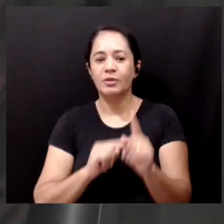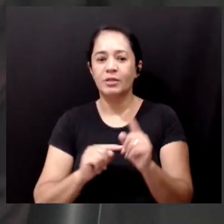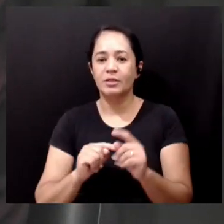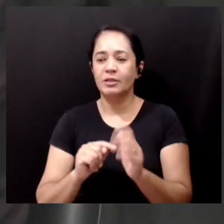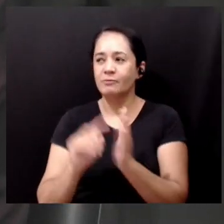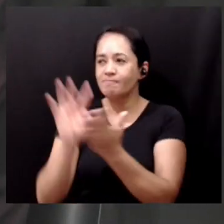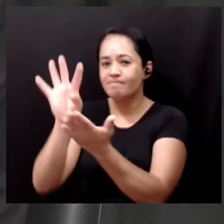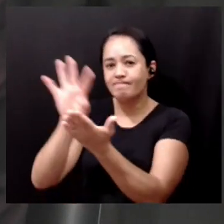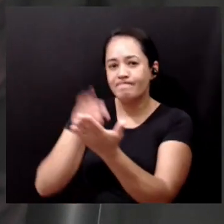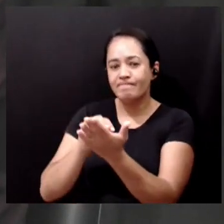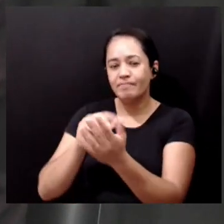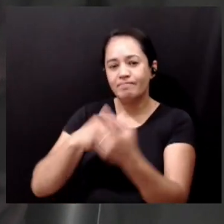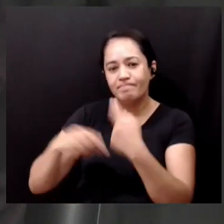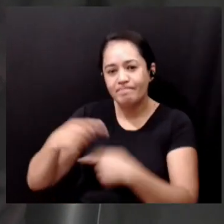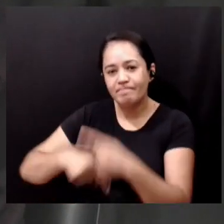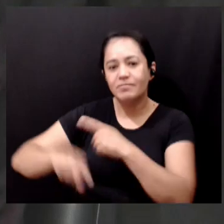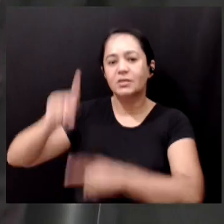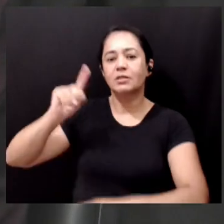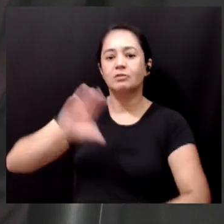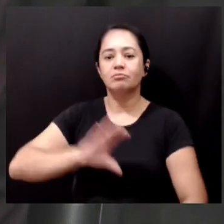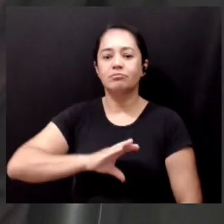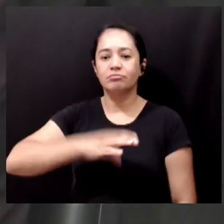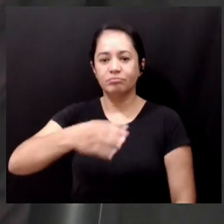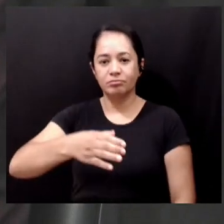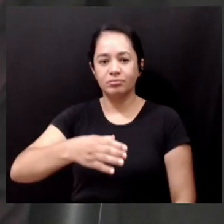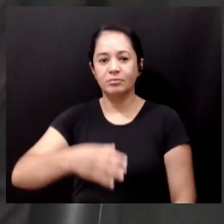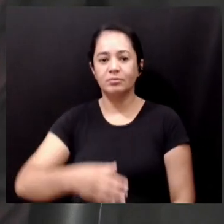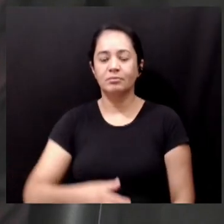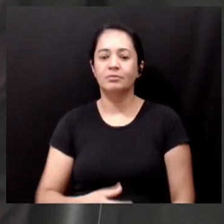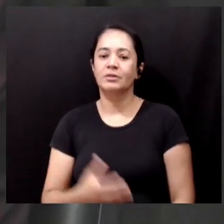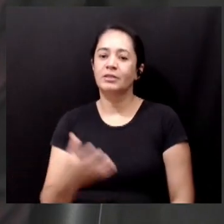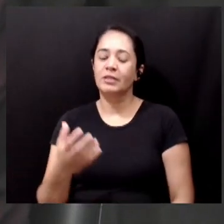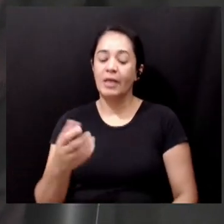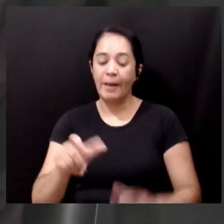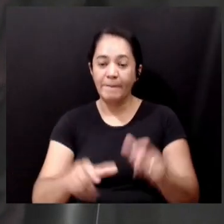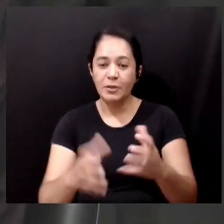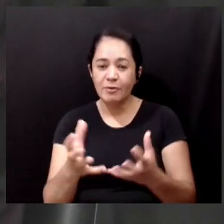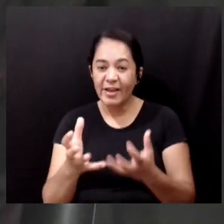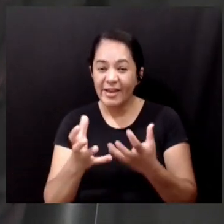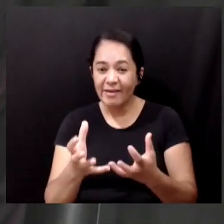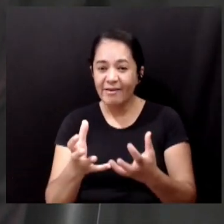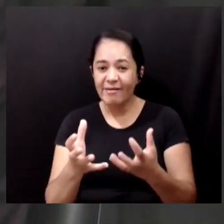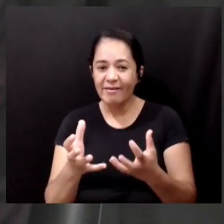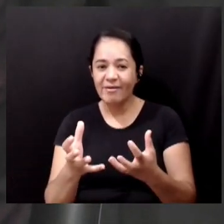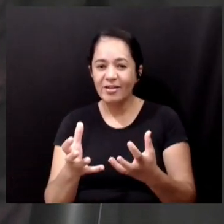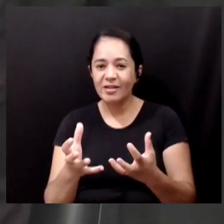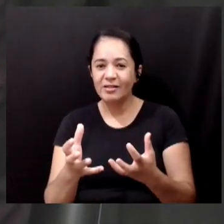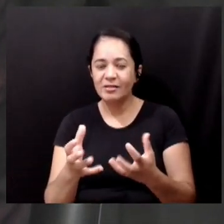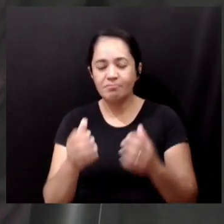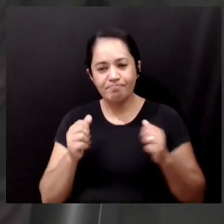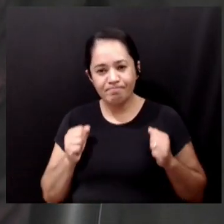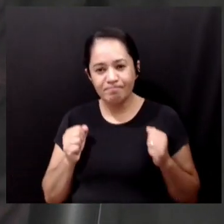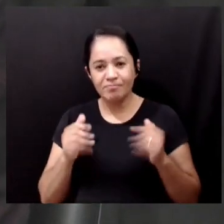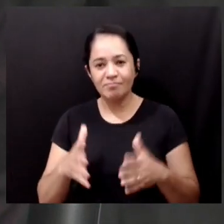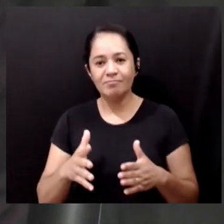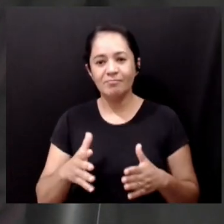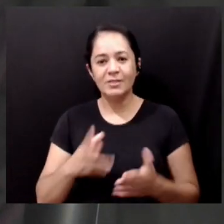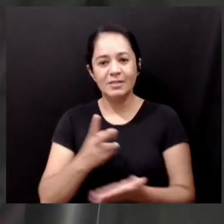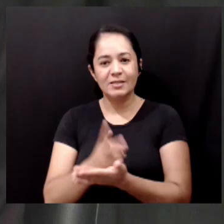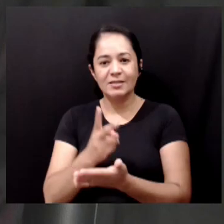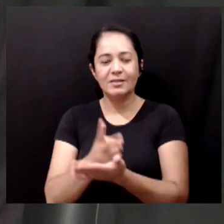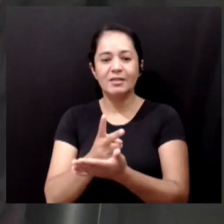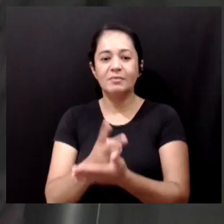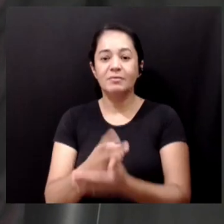da pessoa. Sim. É o querer da pessoa. É o estar apto a fazer algo. Então, ele